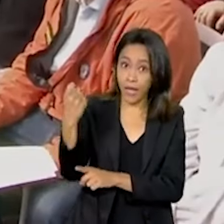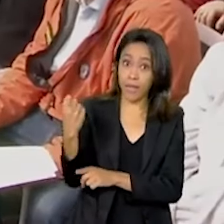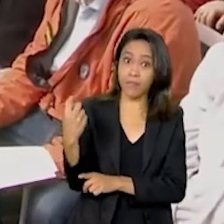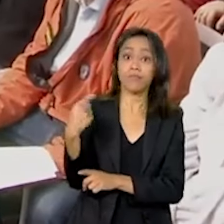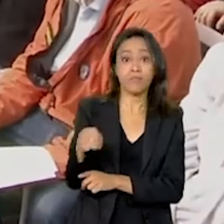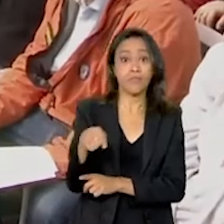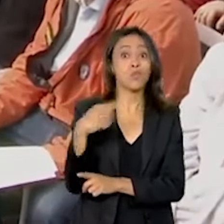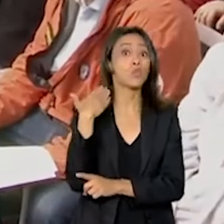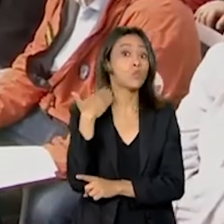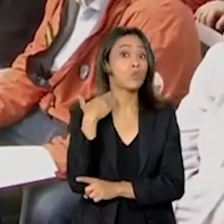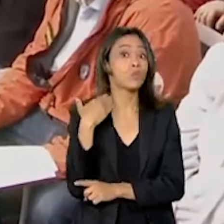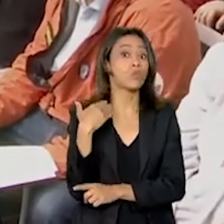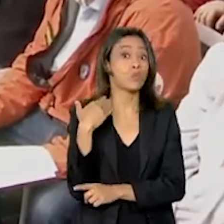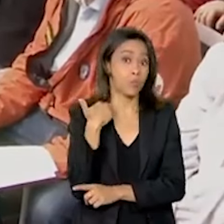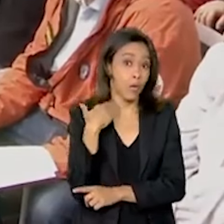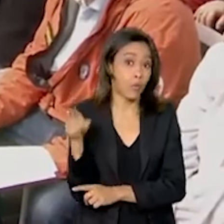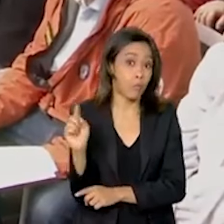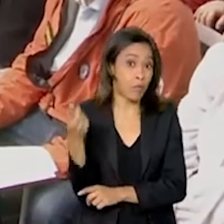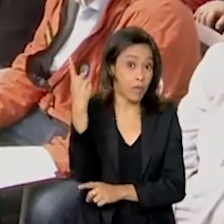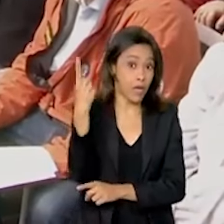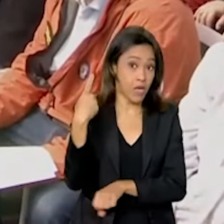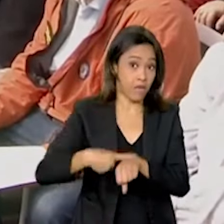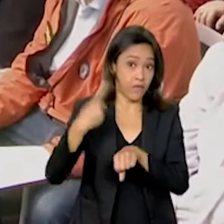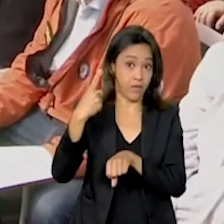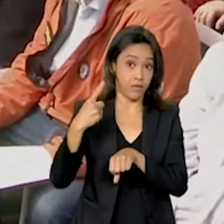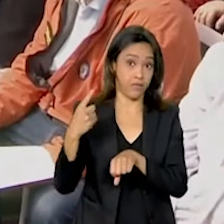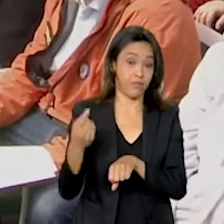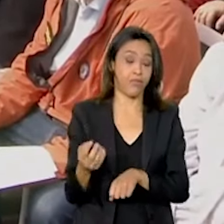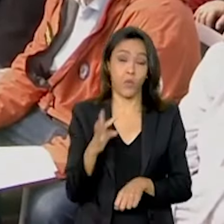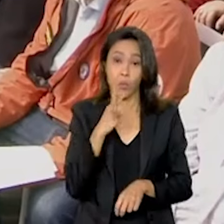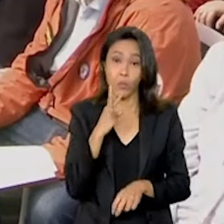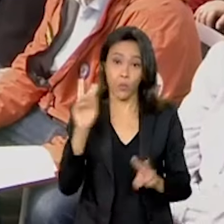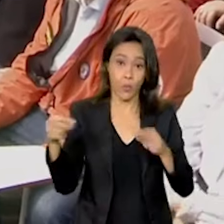Olívio Dutra. Foi a primeira vez.